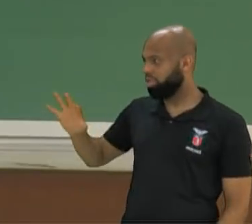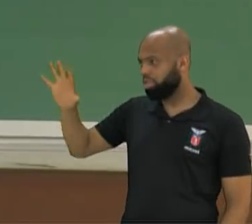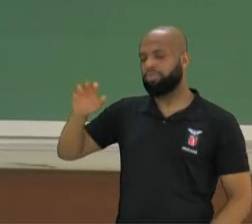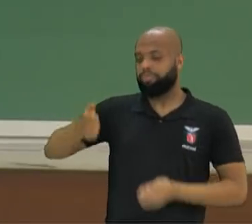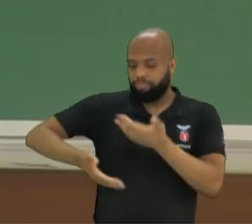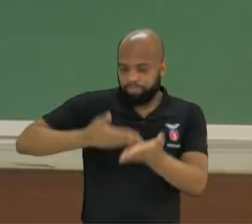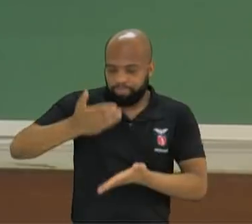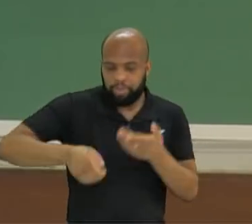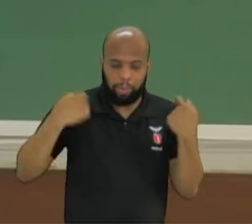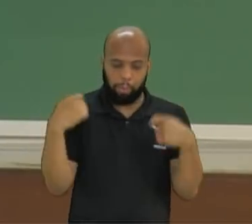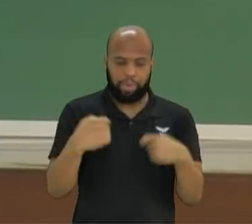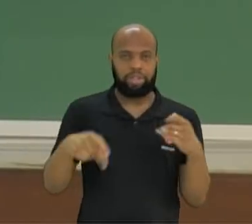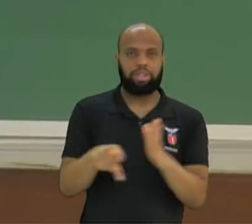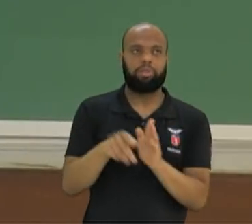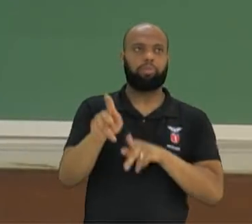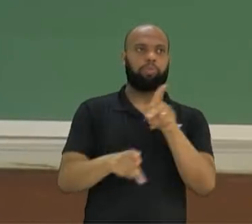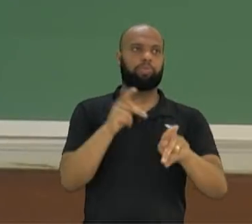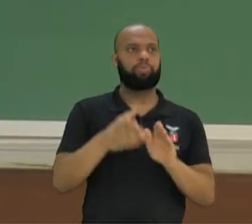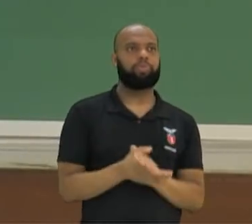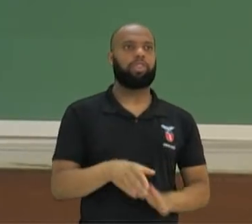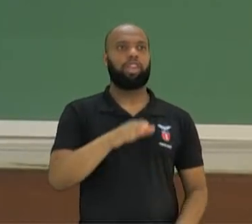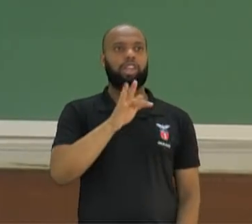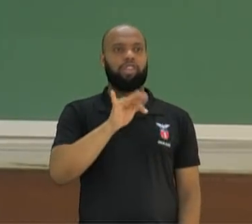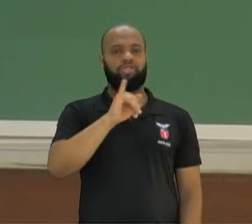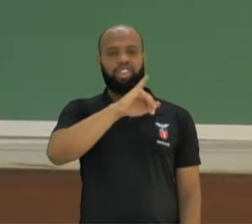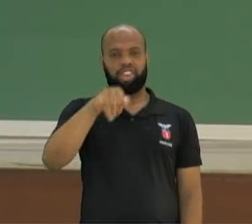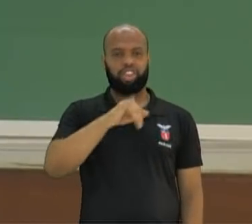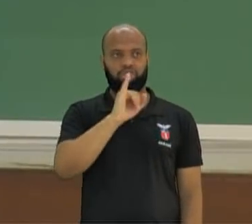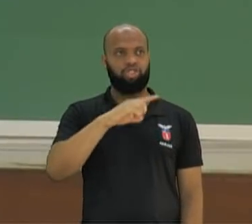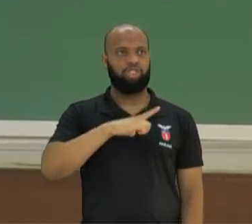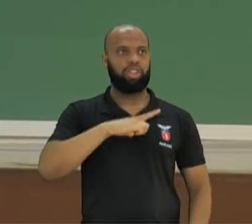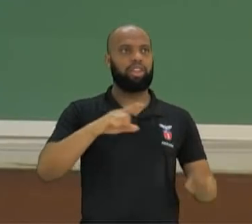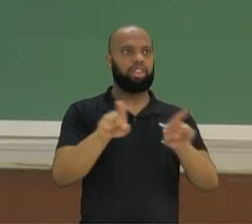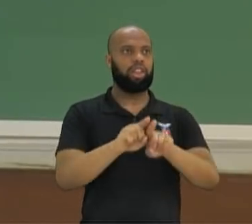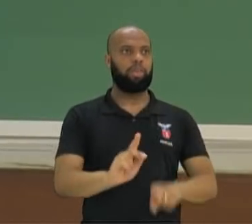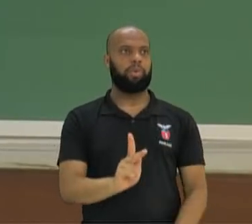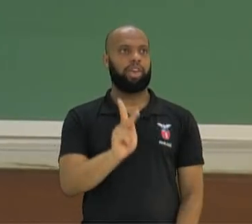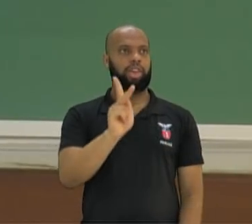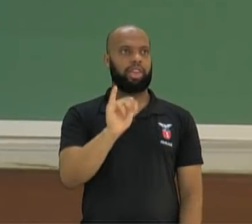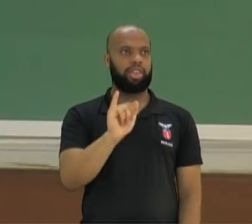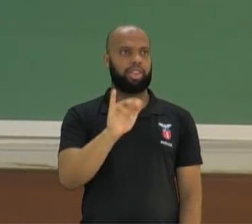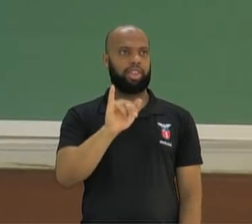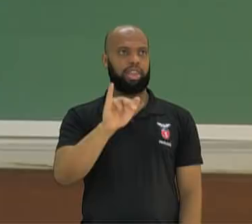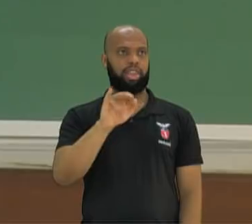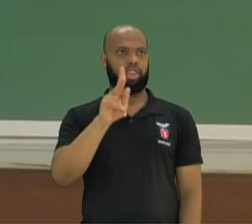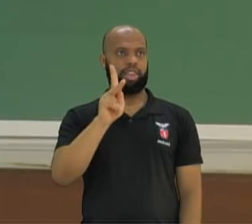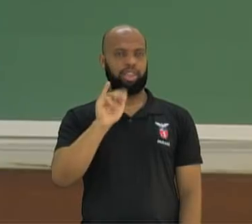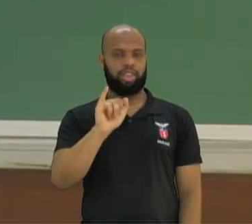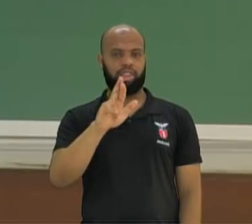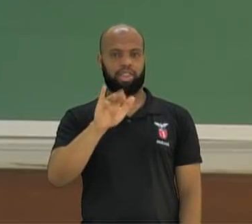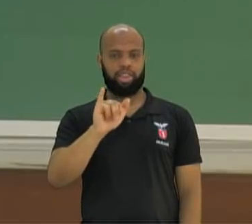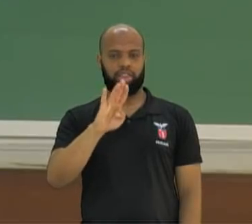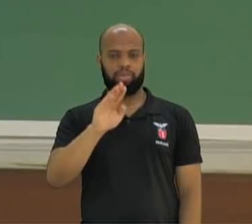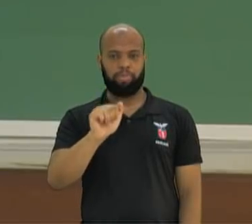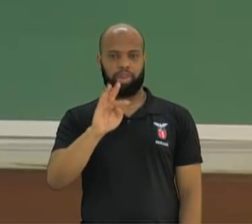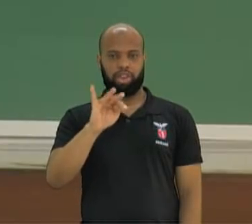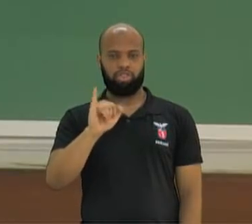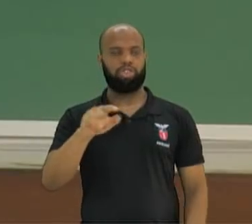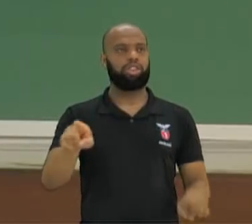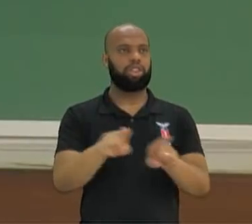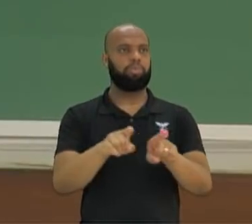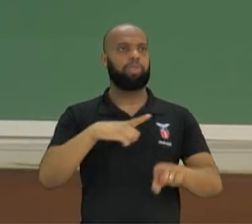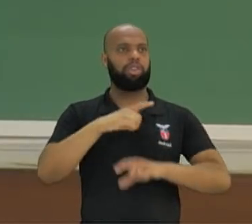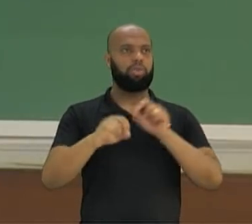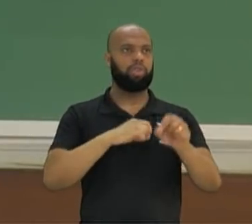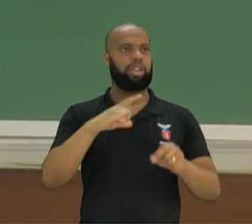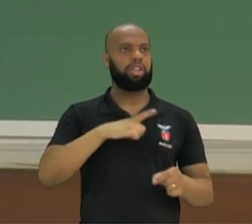necessidades da população. Fiji e Kiribati, né, tem no guano. Olha só, o guano é depósito de fosfato derivado